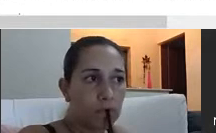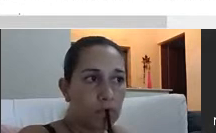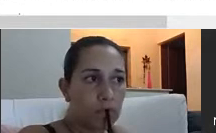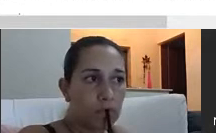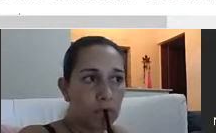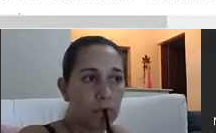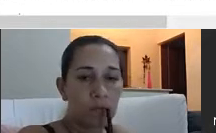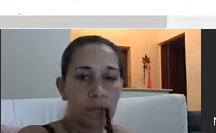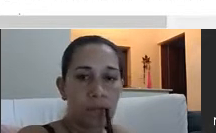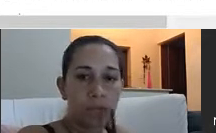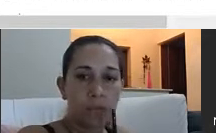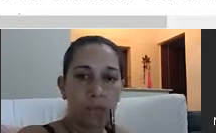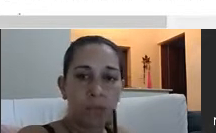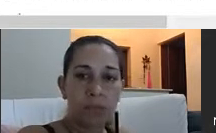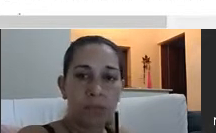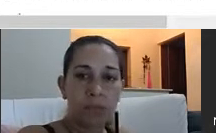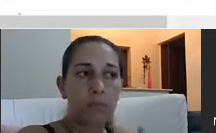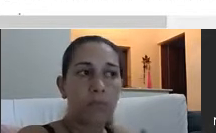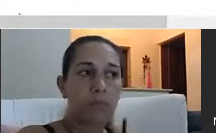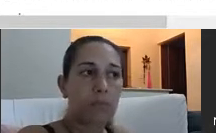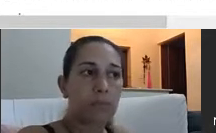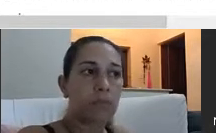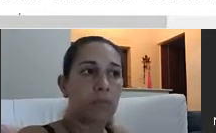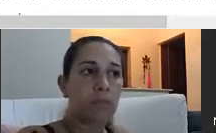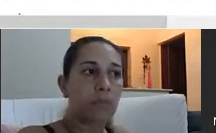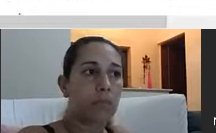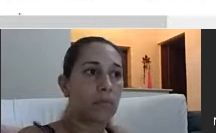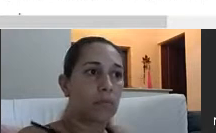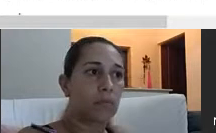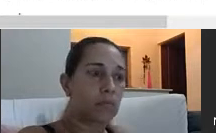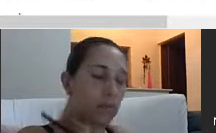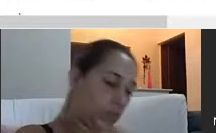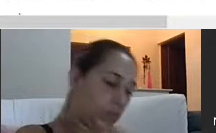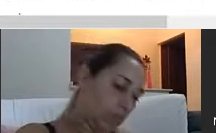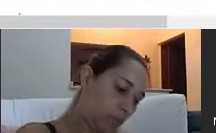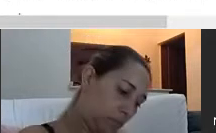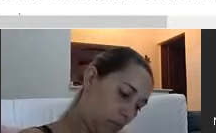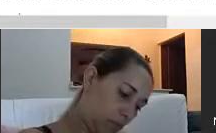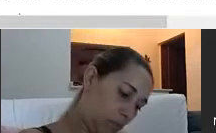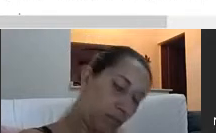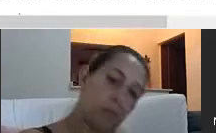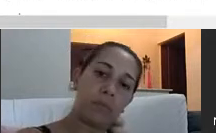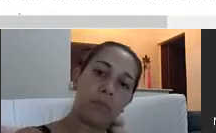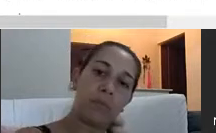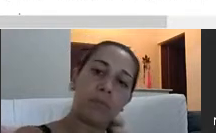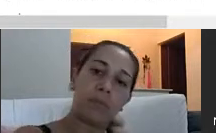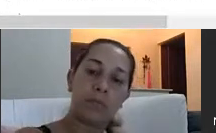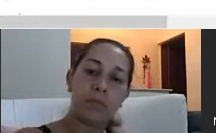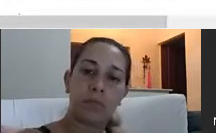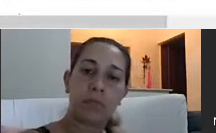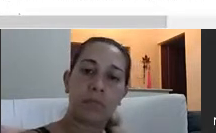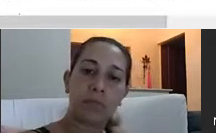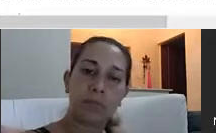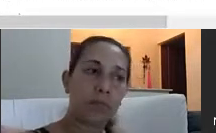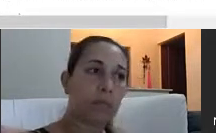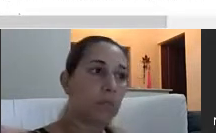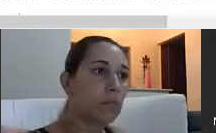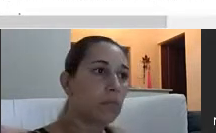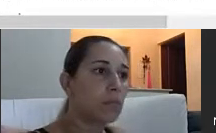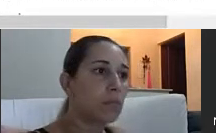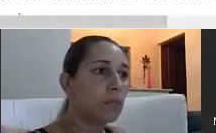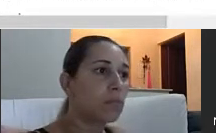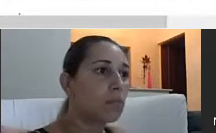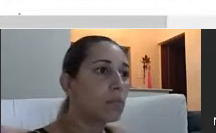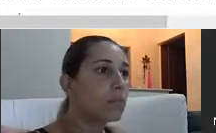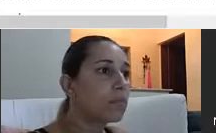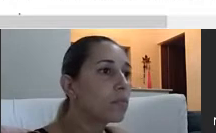vou destacando quais são essas entidades e atributos. Isso é o top-down, né? Como o nome já